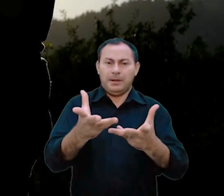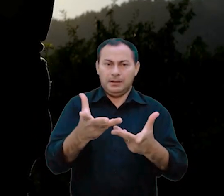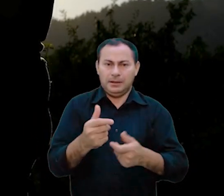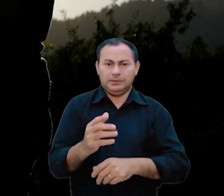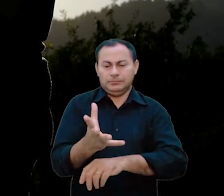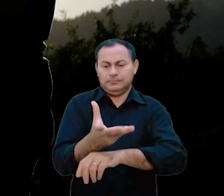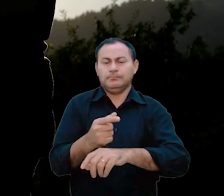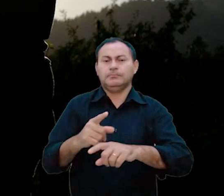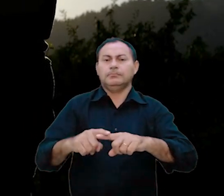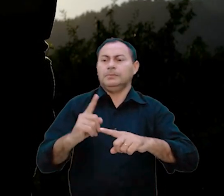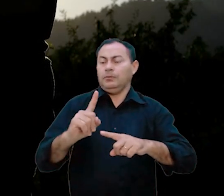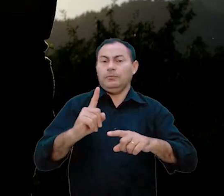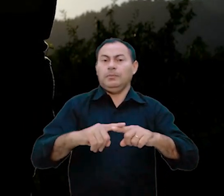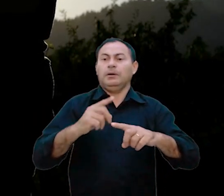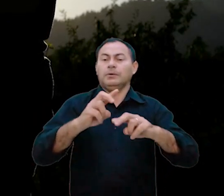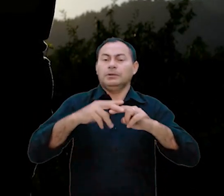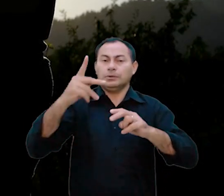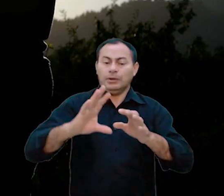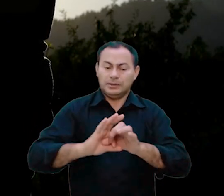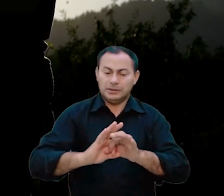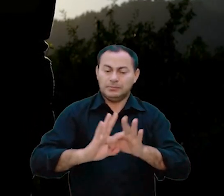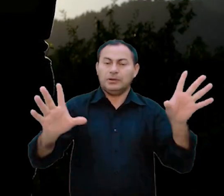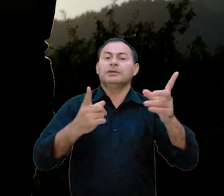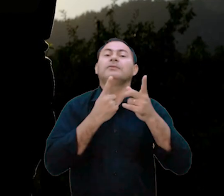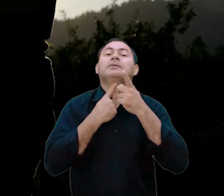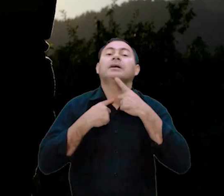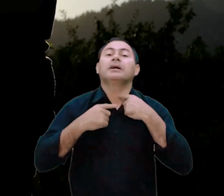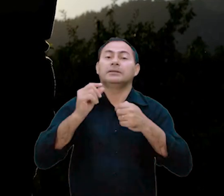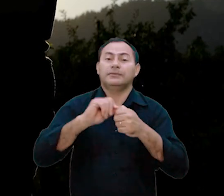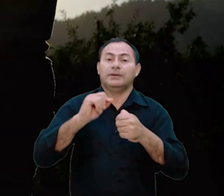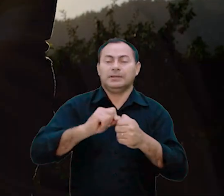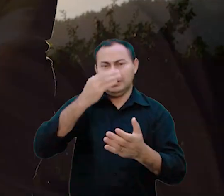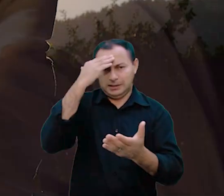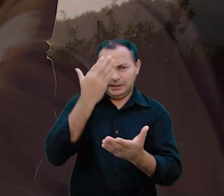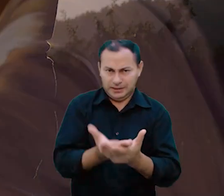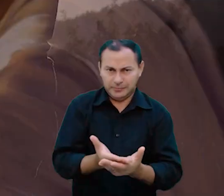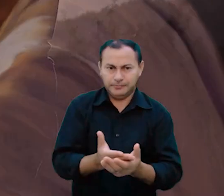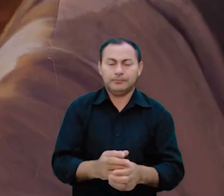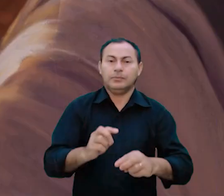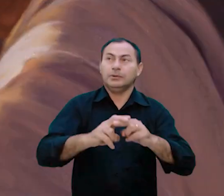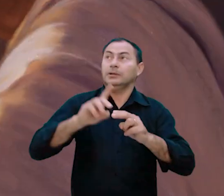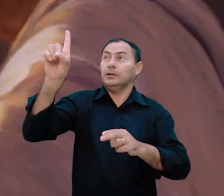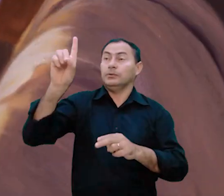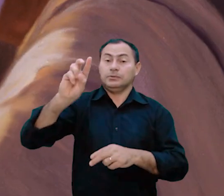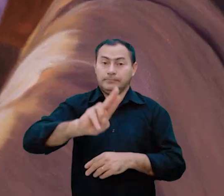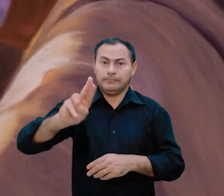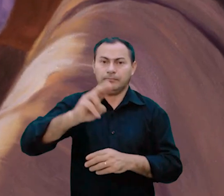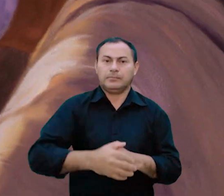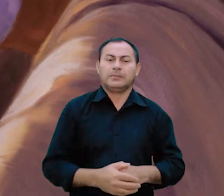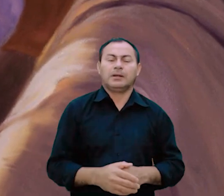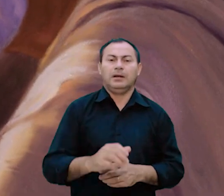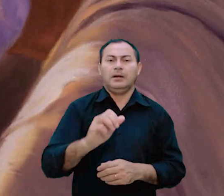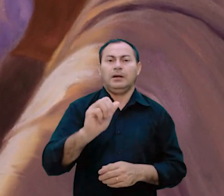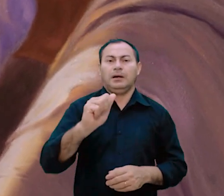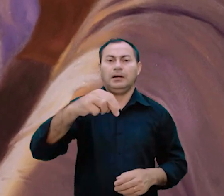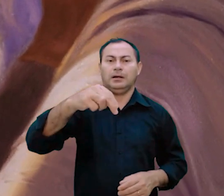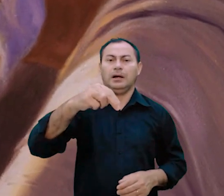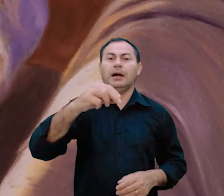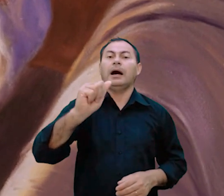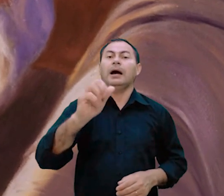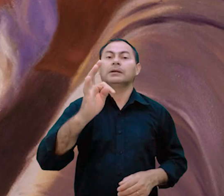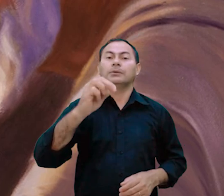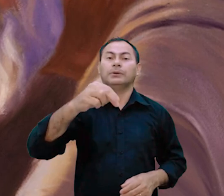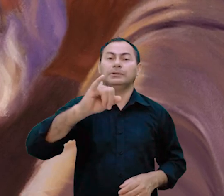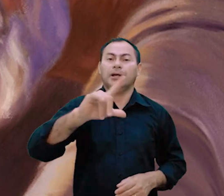suas habilidades, mas por causa de sua disposição. Foi por isso que Deus as usou. Otoniel foi o